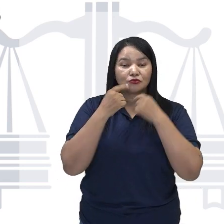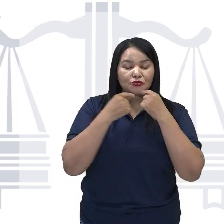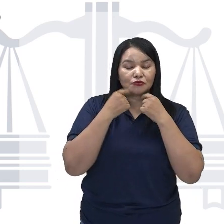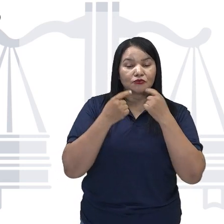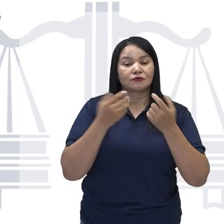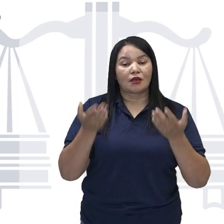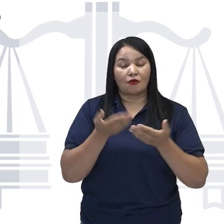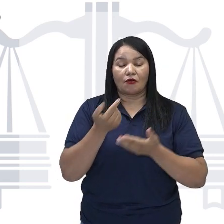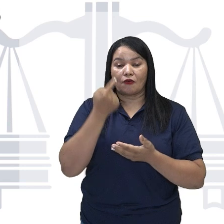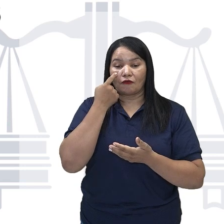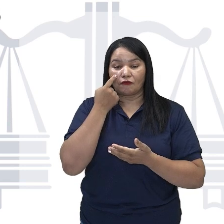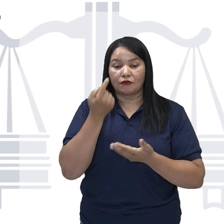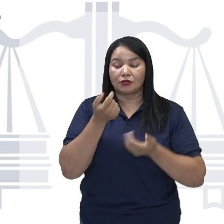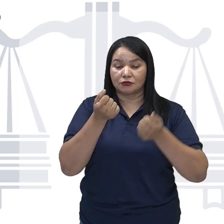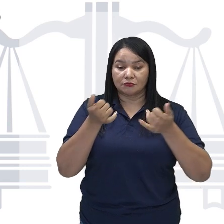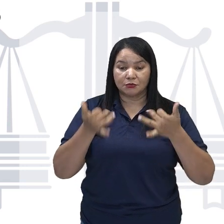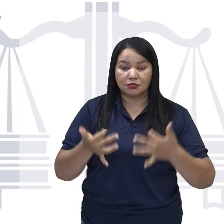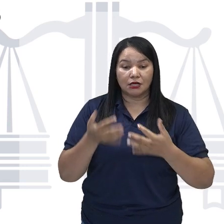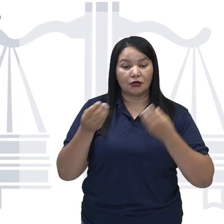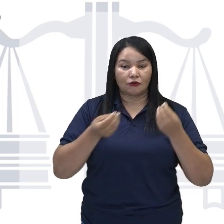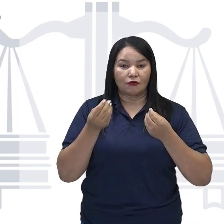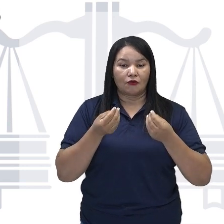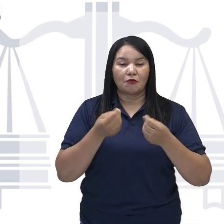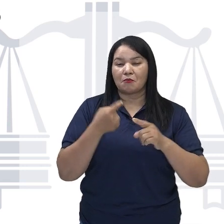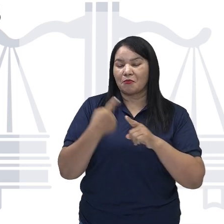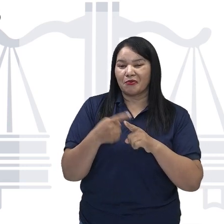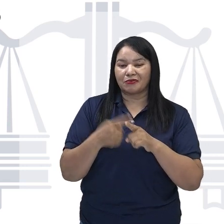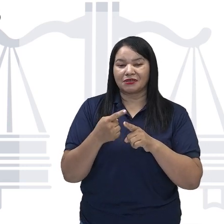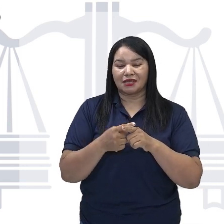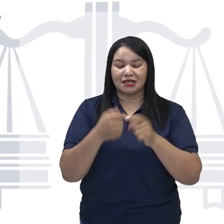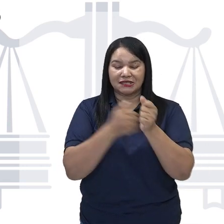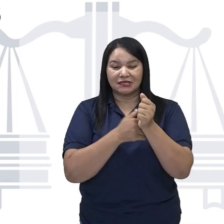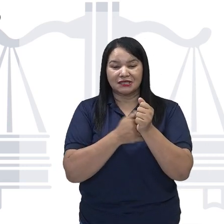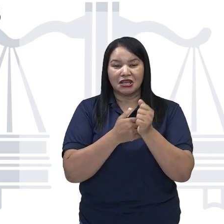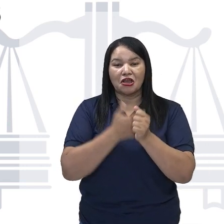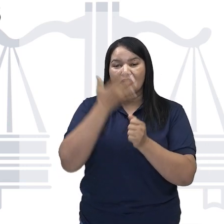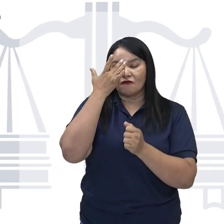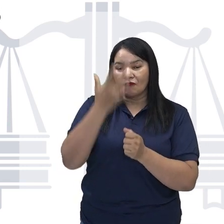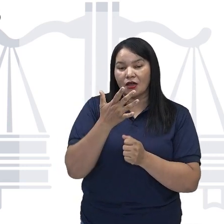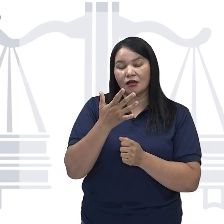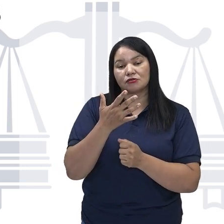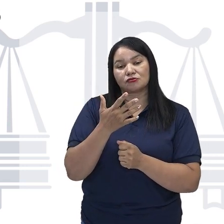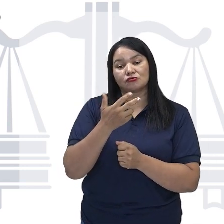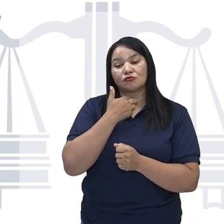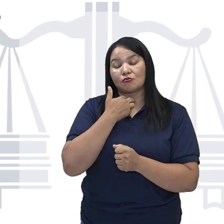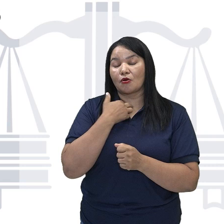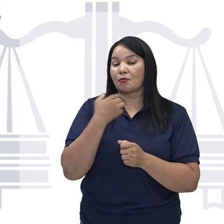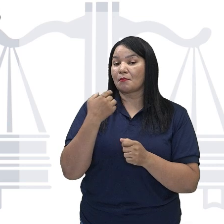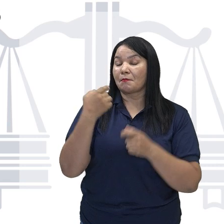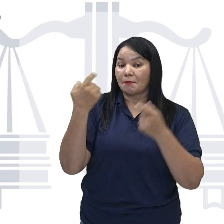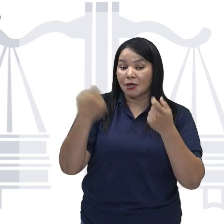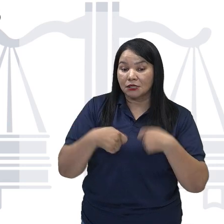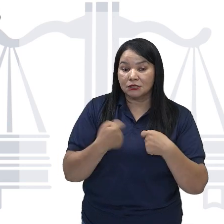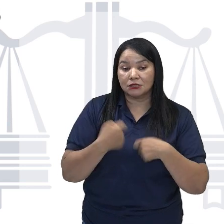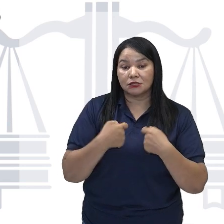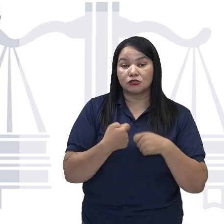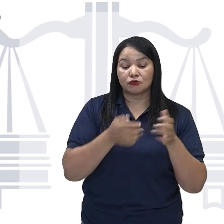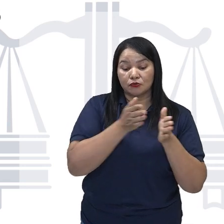comunitários. Por que não criar um login mais fácil? Por que possui tudo isso de